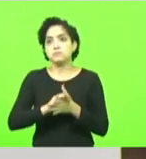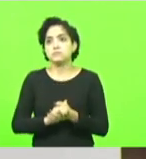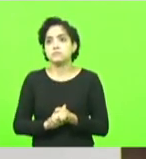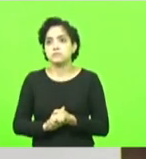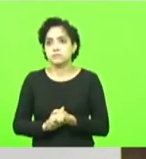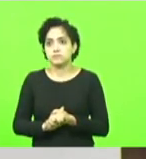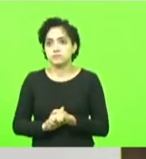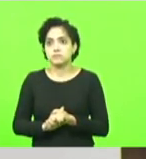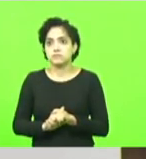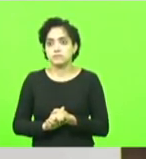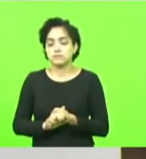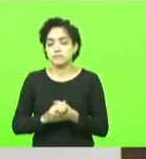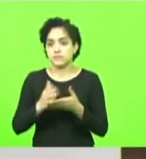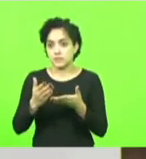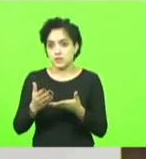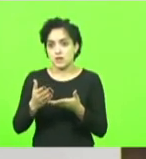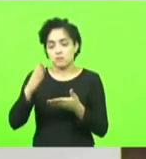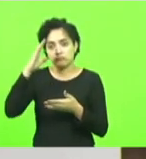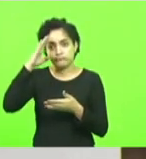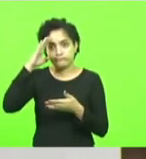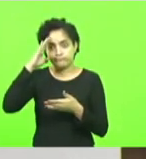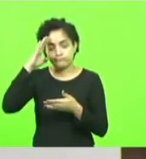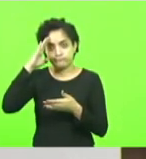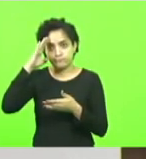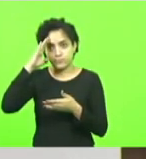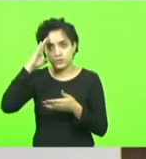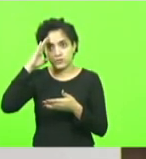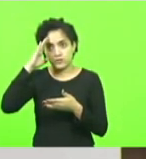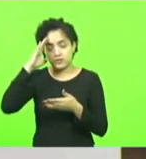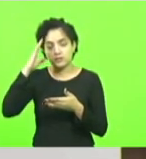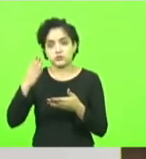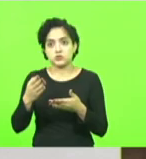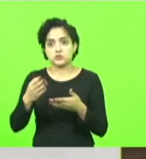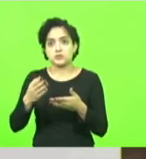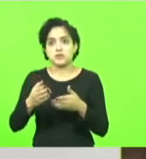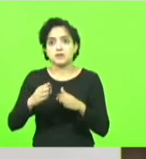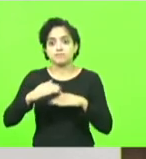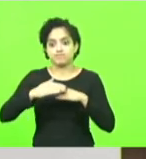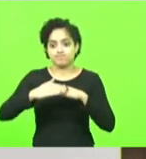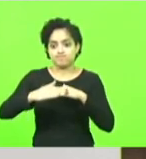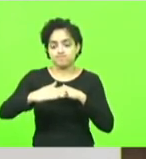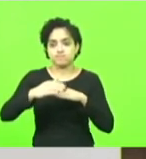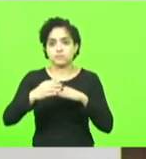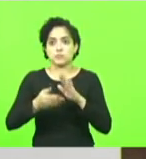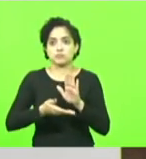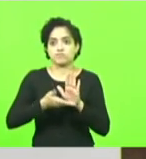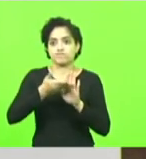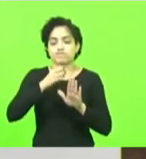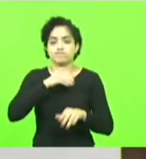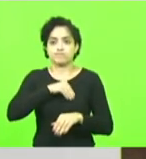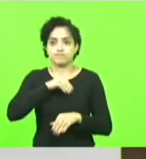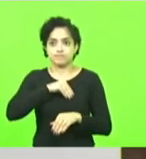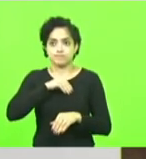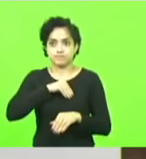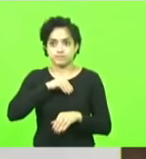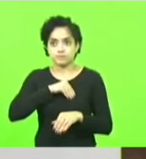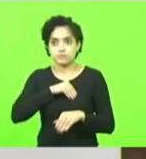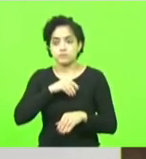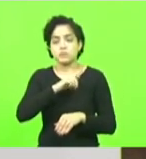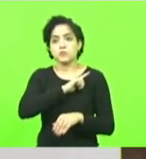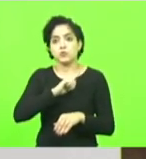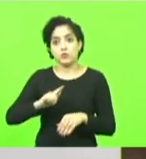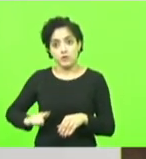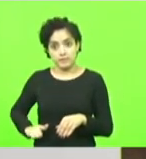É o comandante dando aumento para si próprio, e mais ainda, é o governador